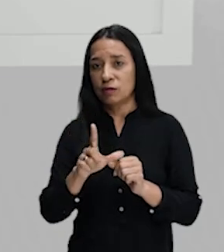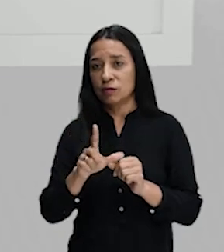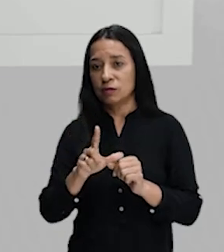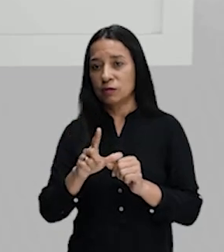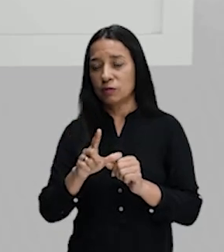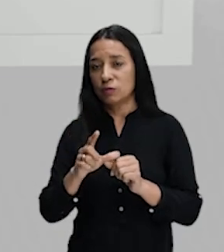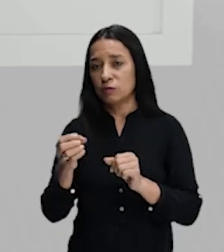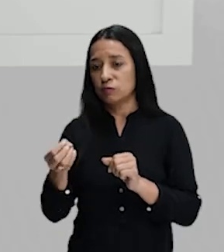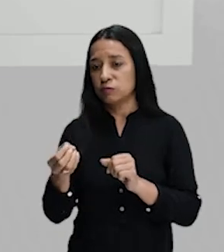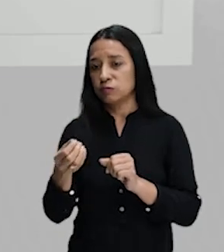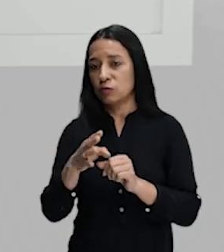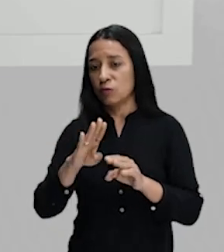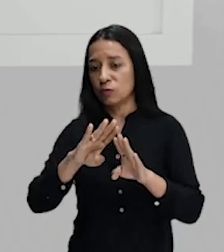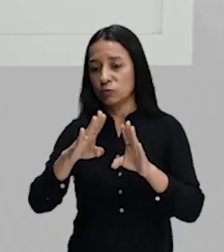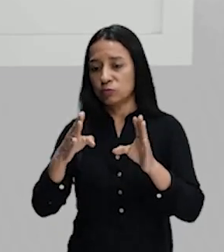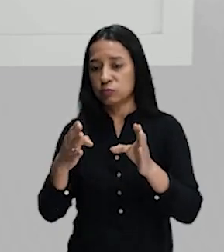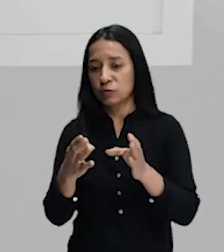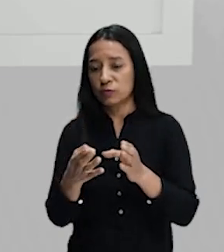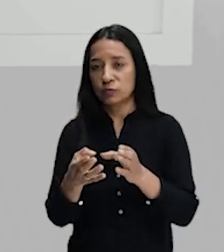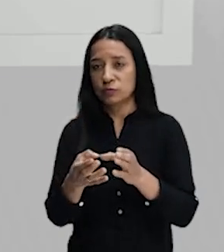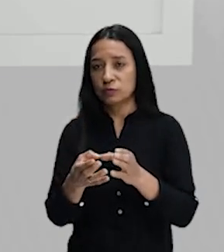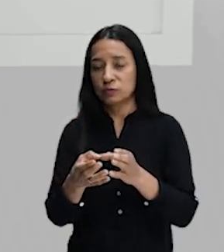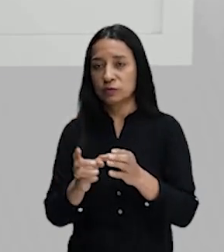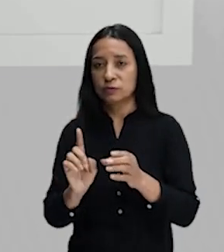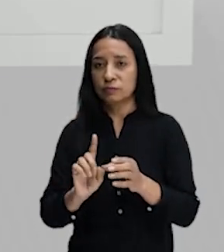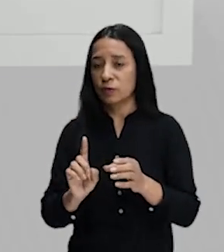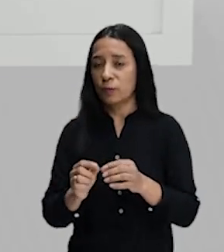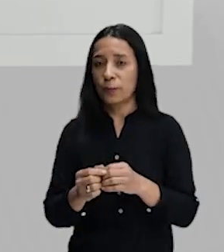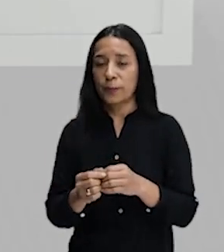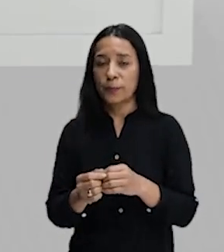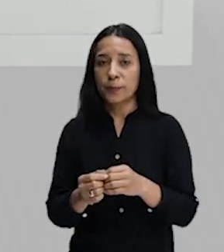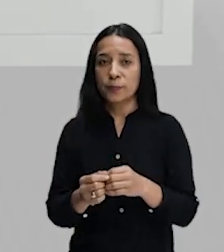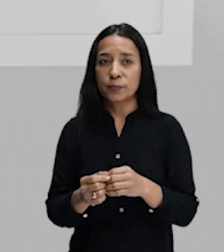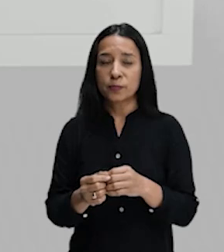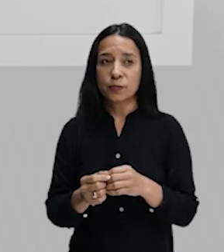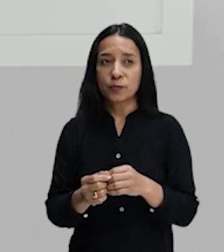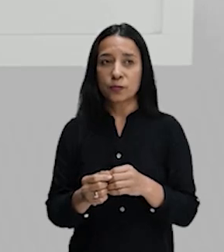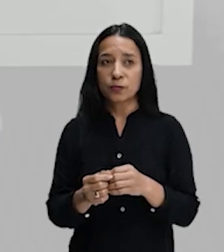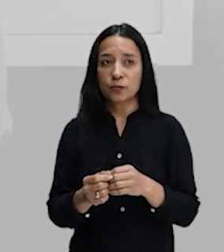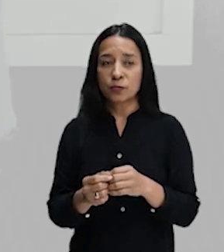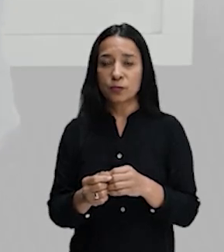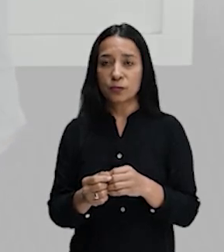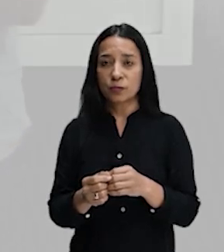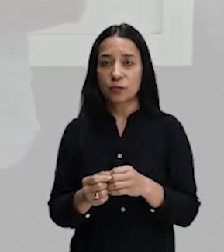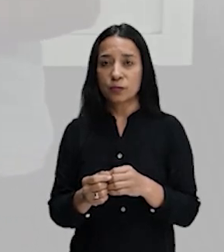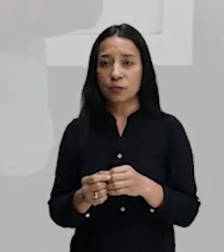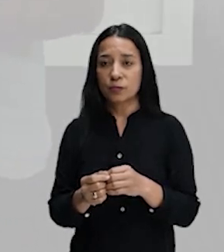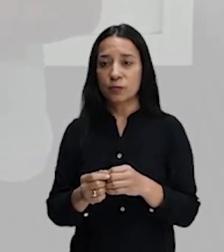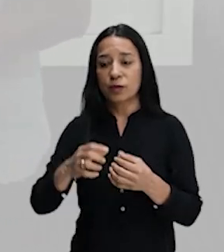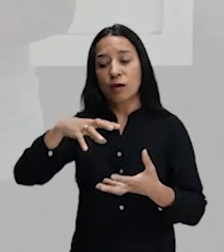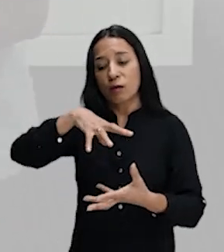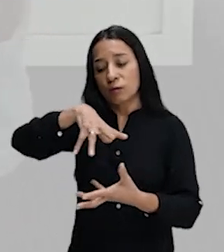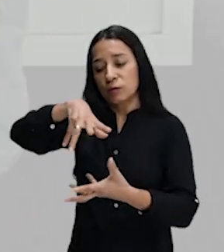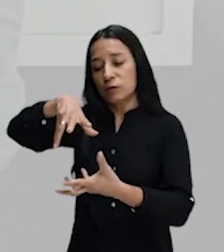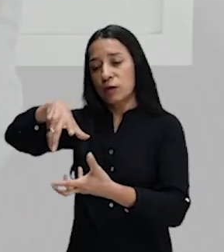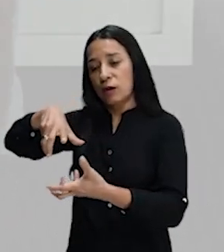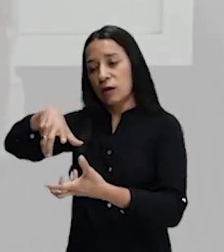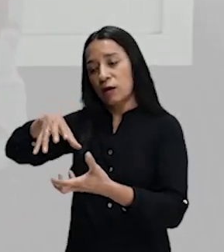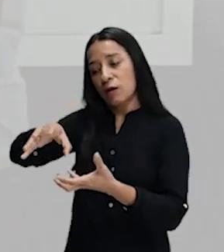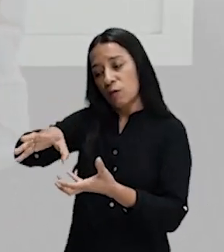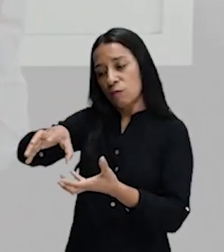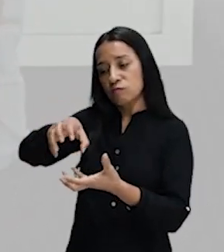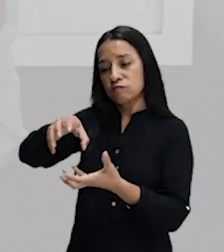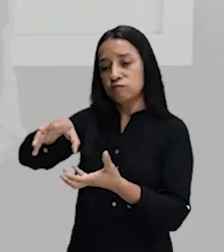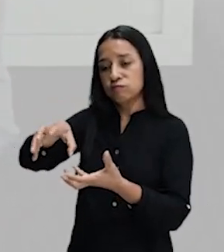configurações novas quando estão à mercê de um campo magnético. Tá, ok? Então a Terra, ele é um grande ímã. O que